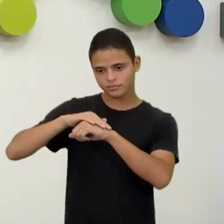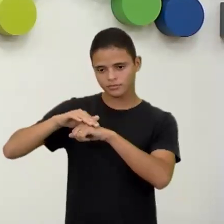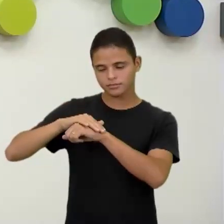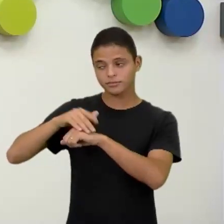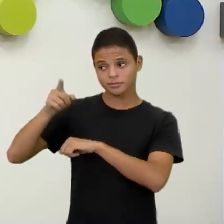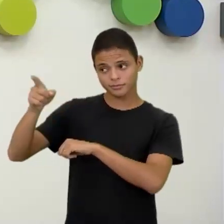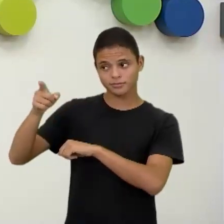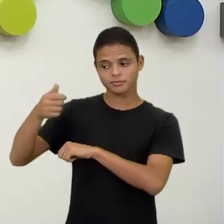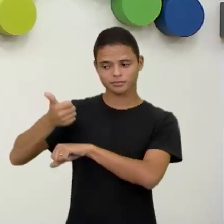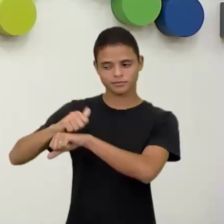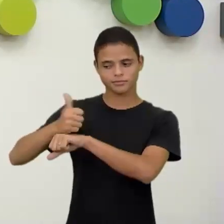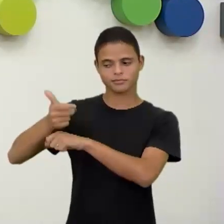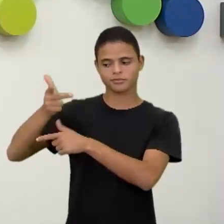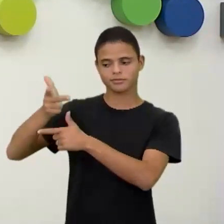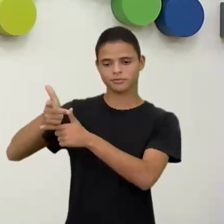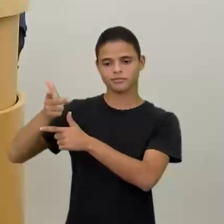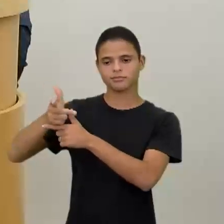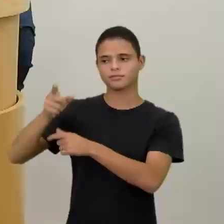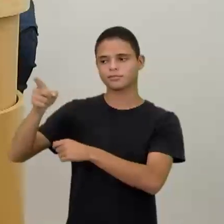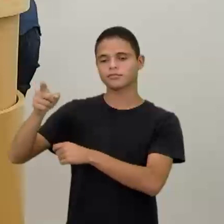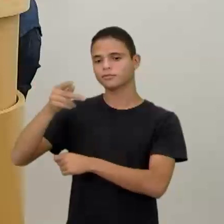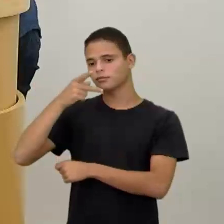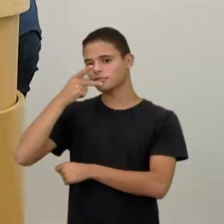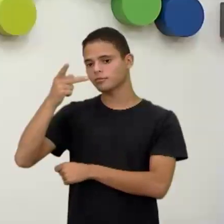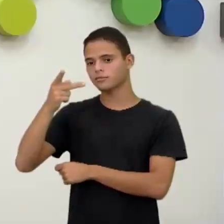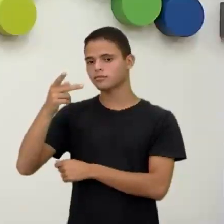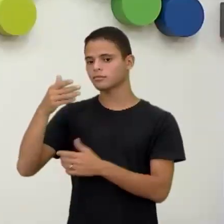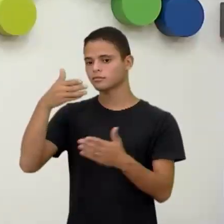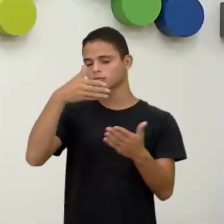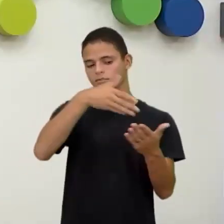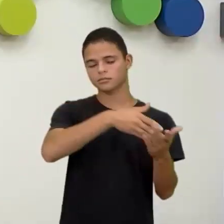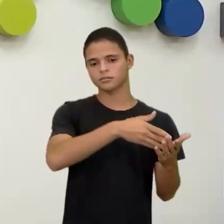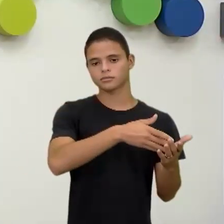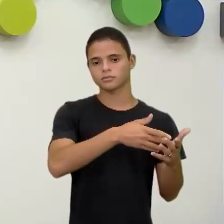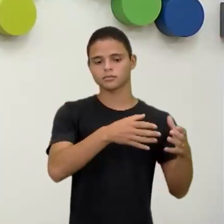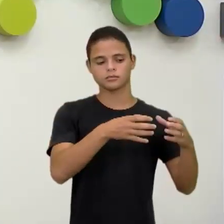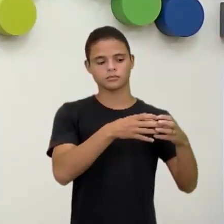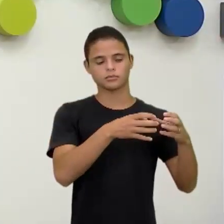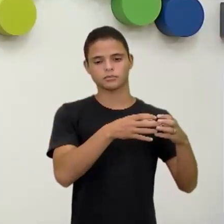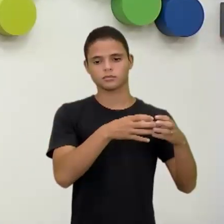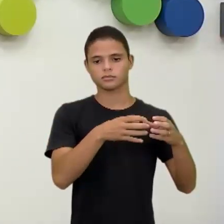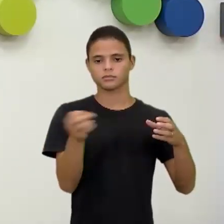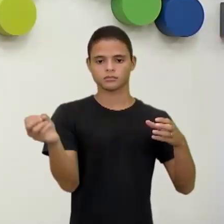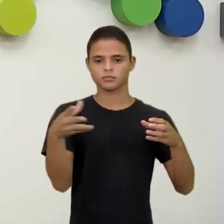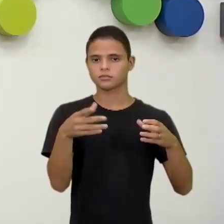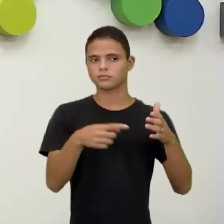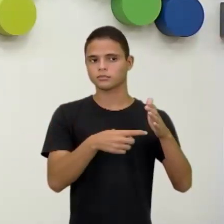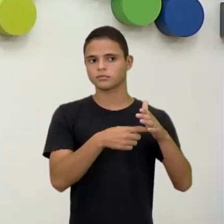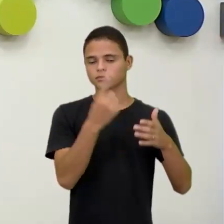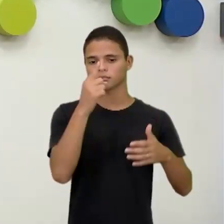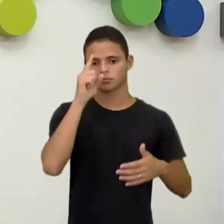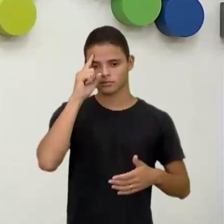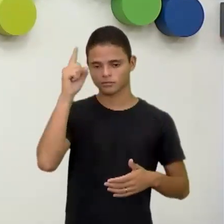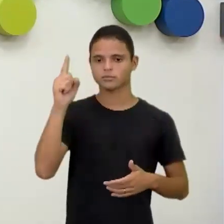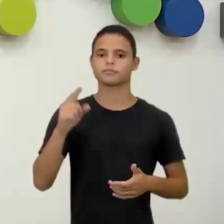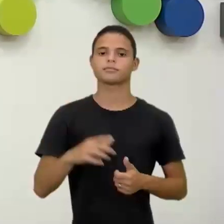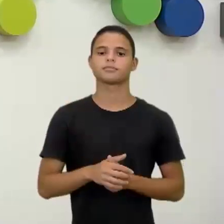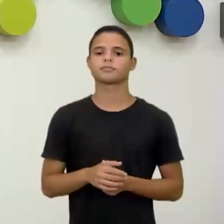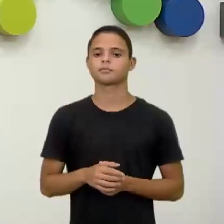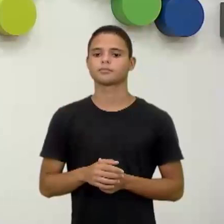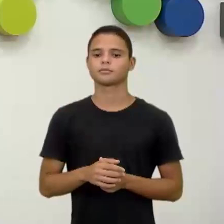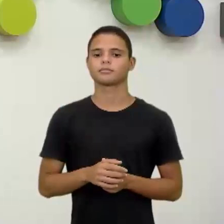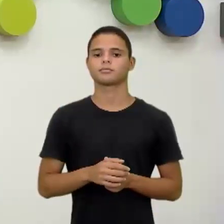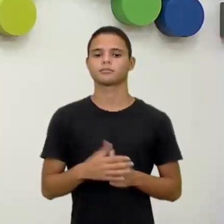que um dia chegou um rapaz lá novo no grupo para fazer, não sei se era entrevista ou se era o primeiro dia também. E aí ele